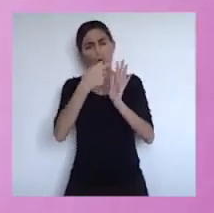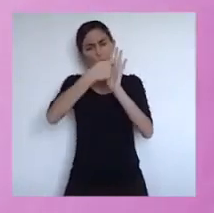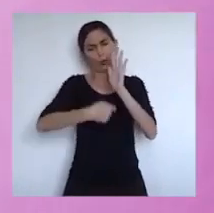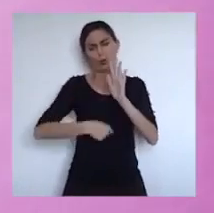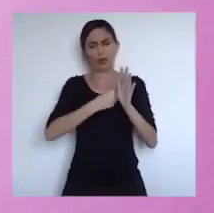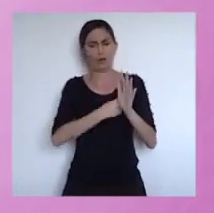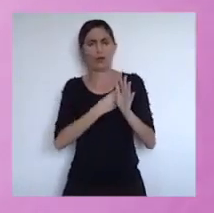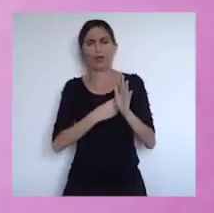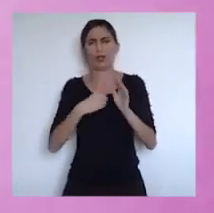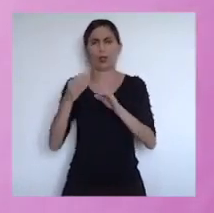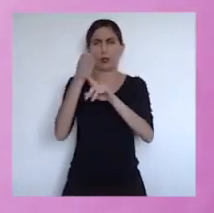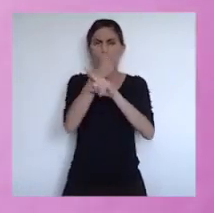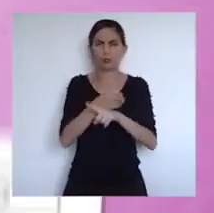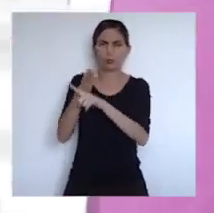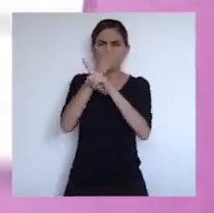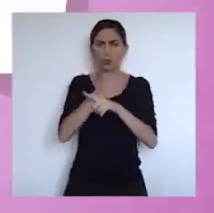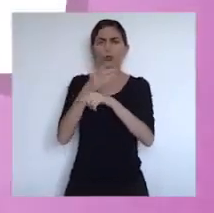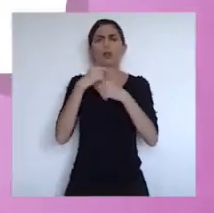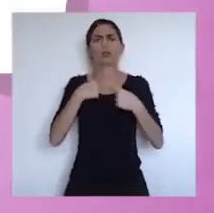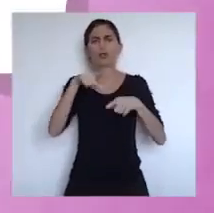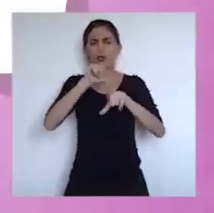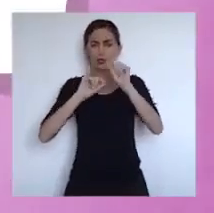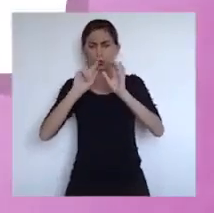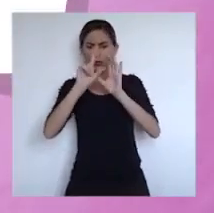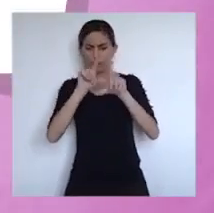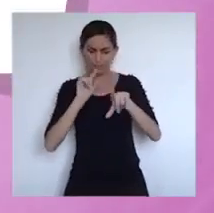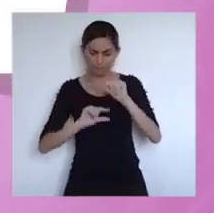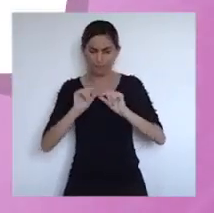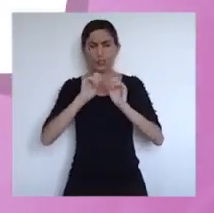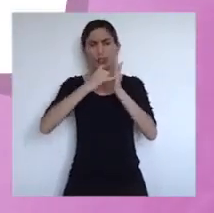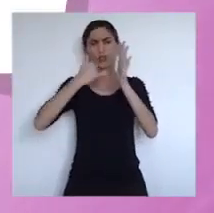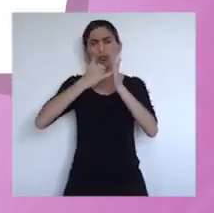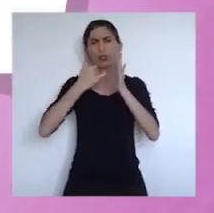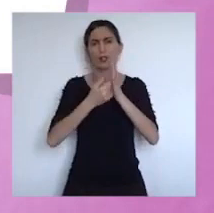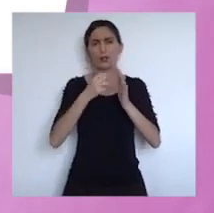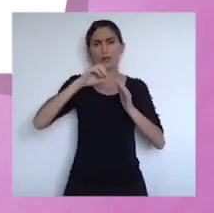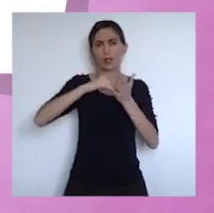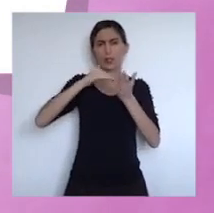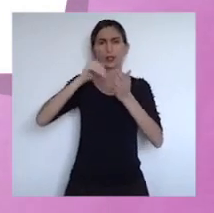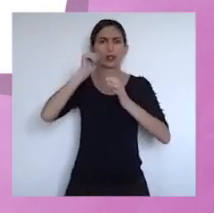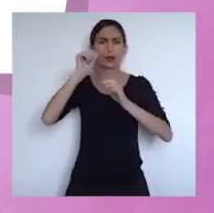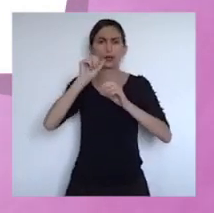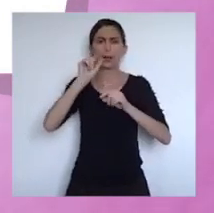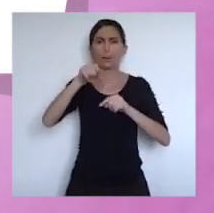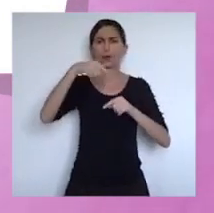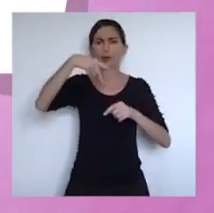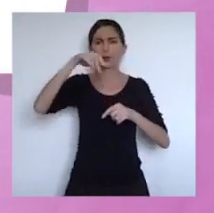para vídeo documentário. Escolha sua modalidade e se inscreva pelo